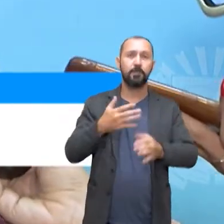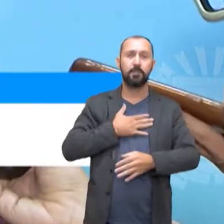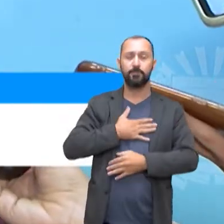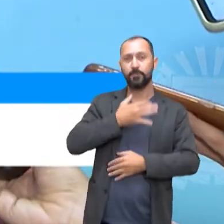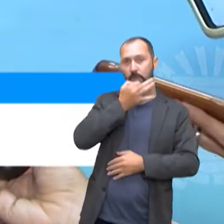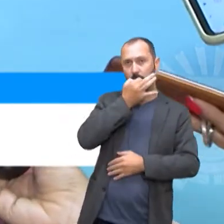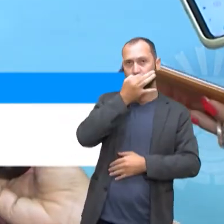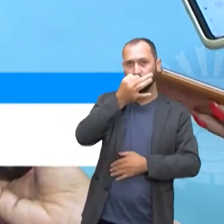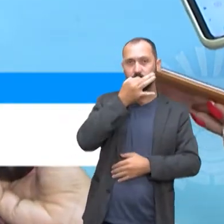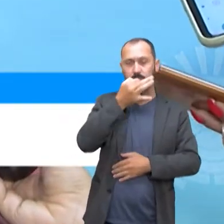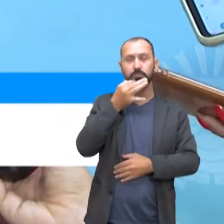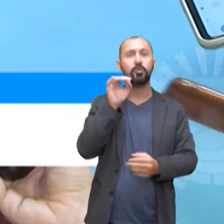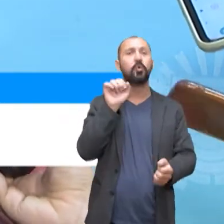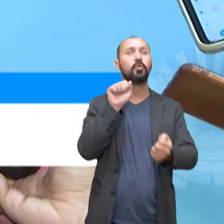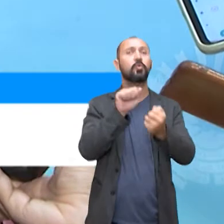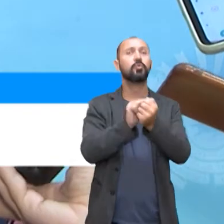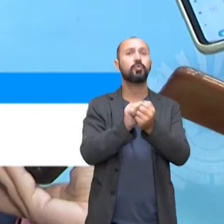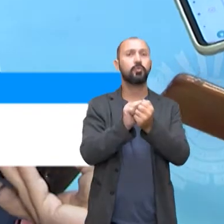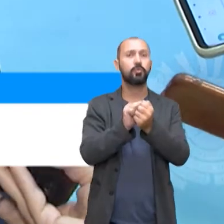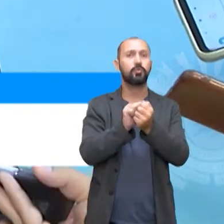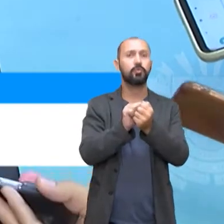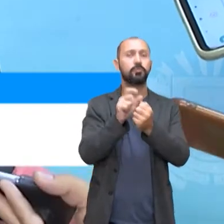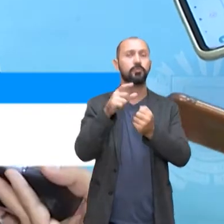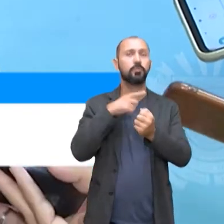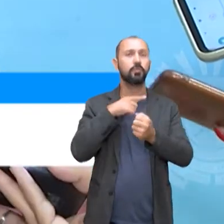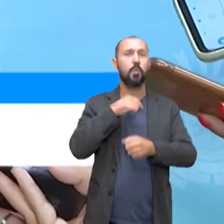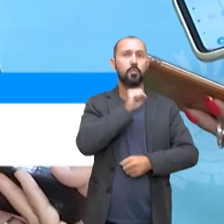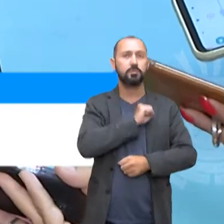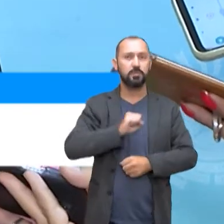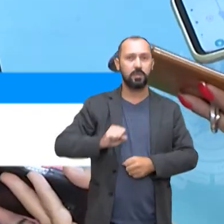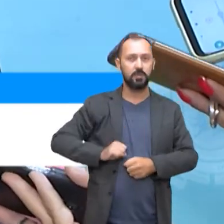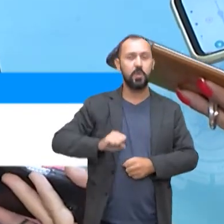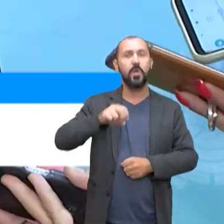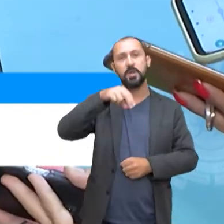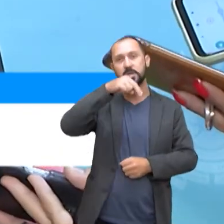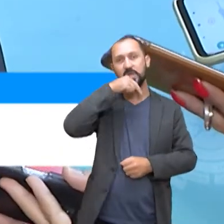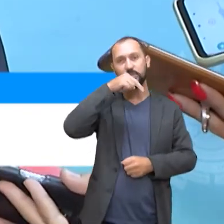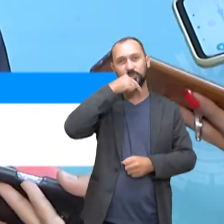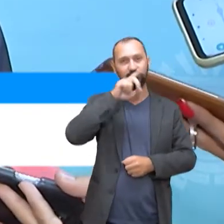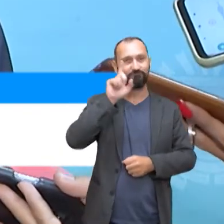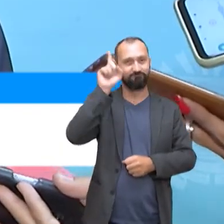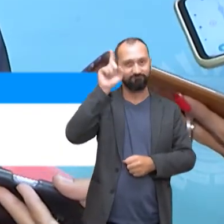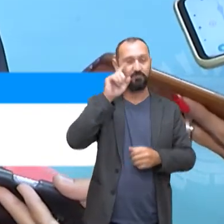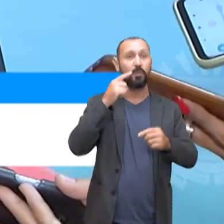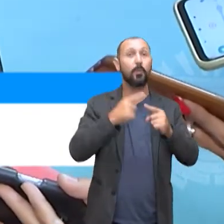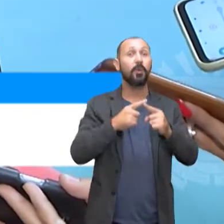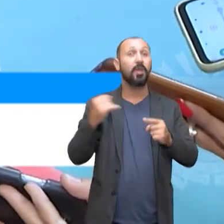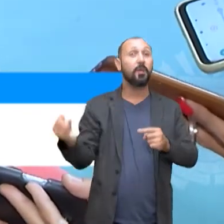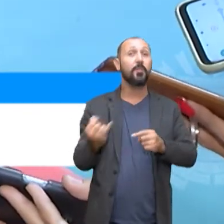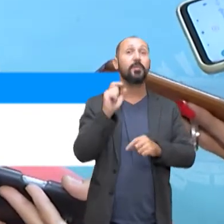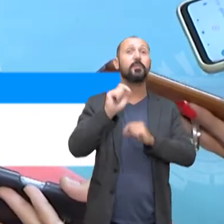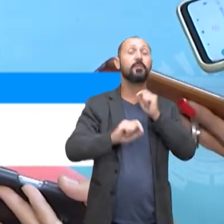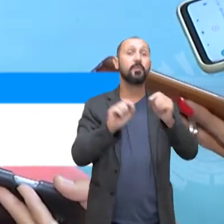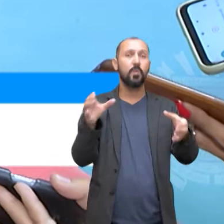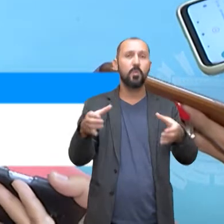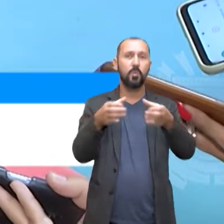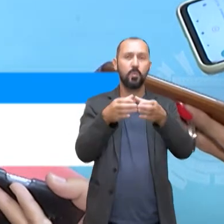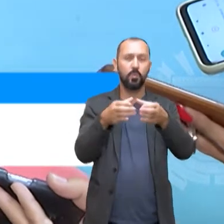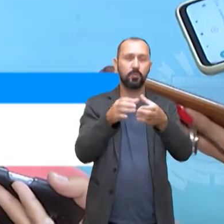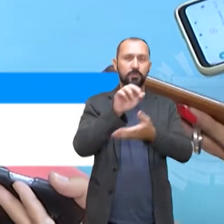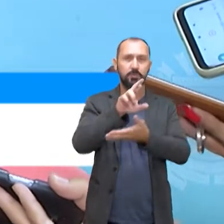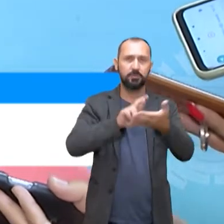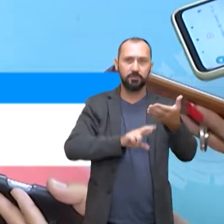foi propositura de minha autoria, com o nosso senador Nelsinho Trade. Importante porque está